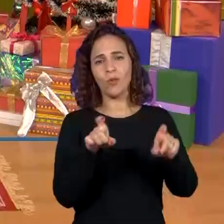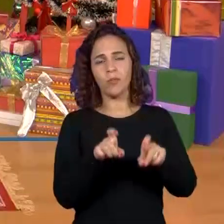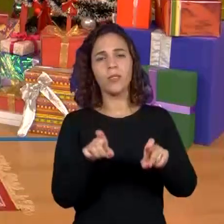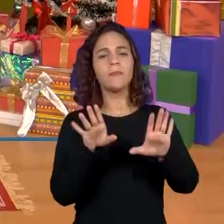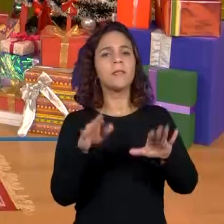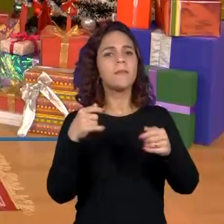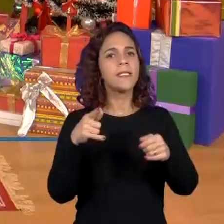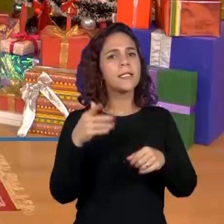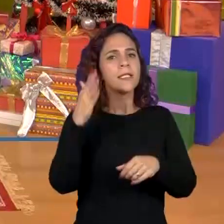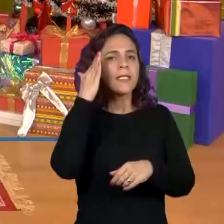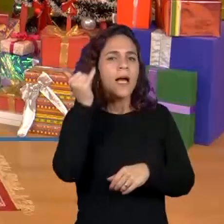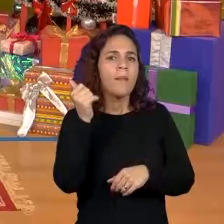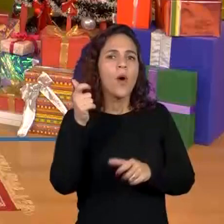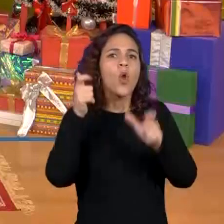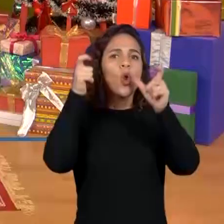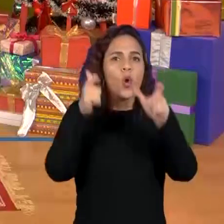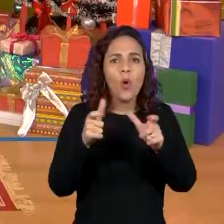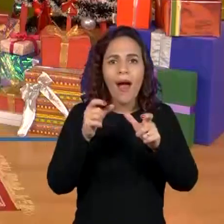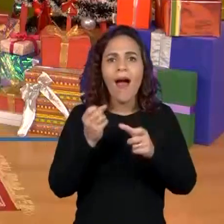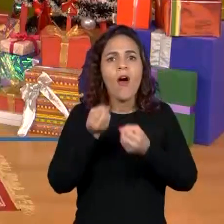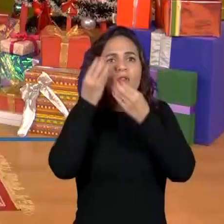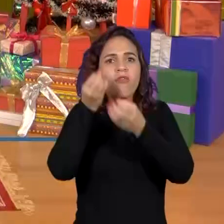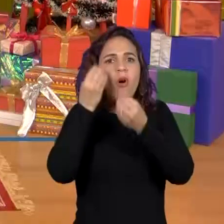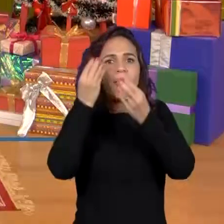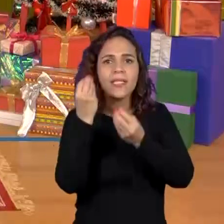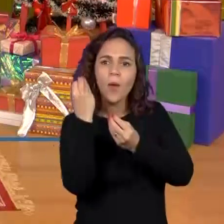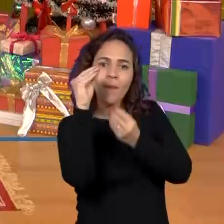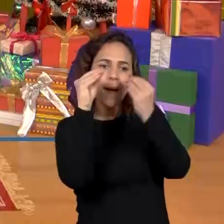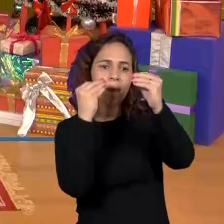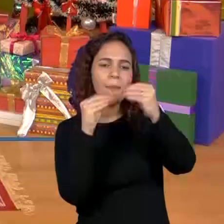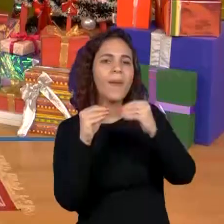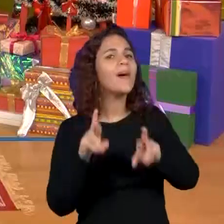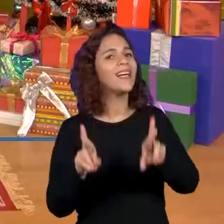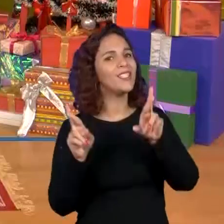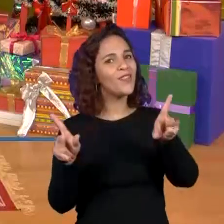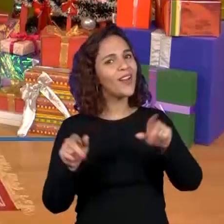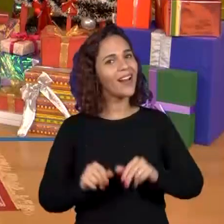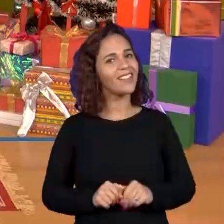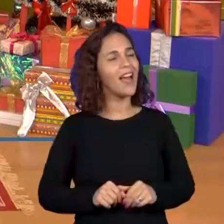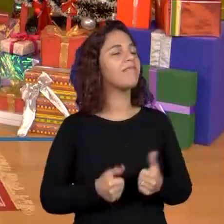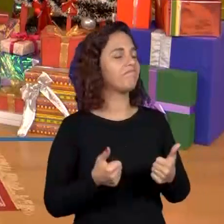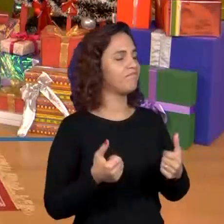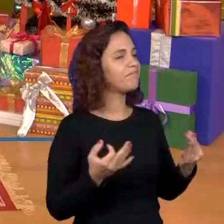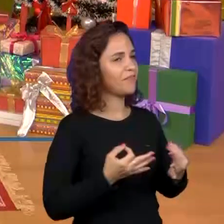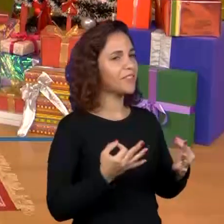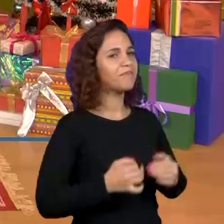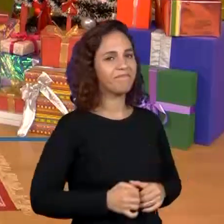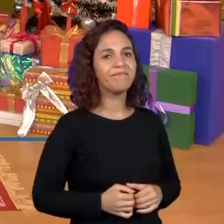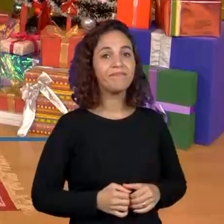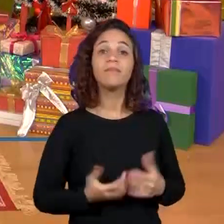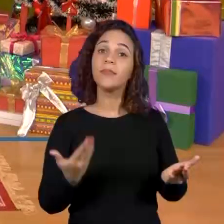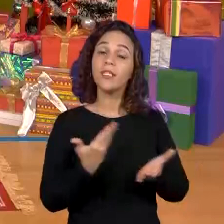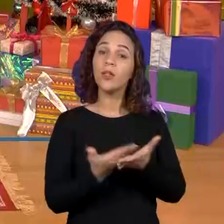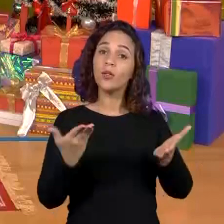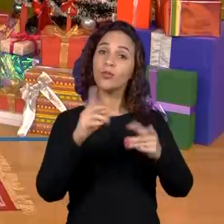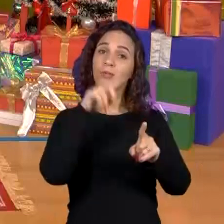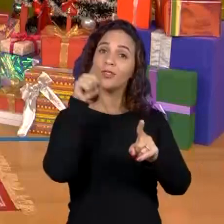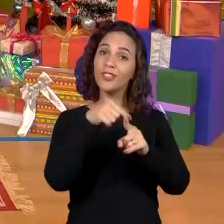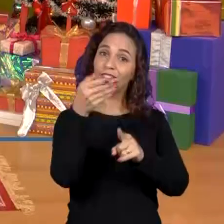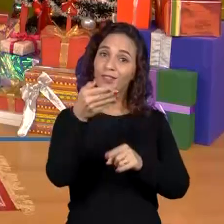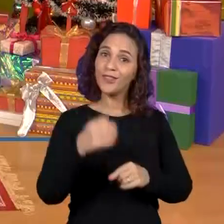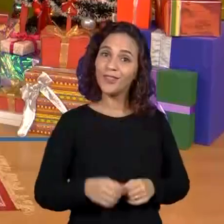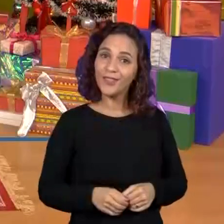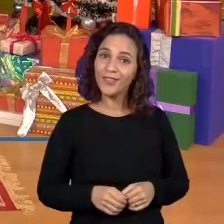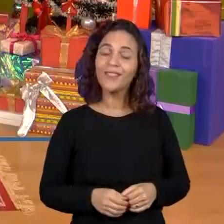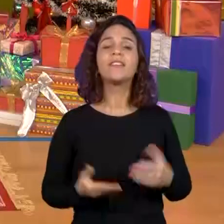você precisa saber onde colocar os dados, como que vai aparecer e tal. Perfeito. Então, a aula de hoje vai ser para isso, tá, professora Tá. Juliana?